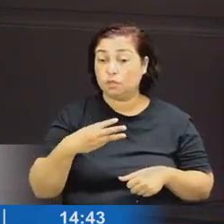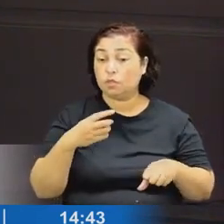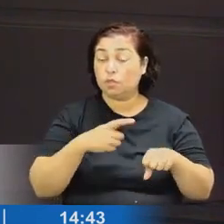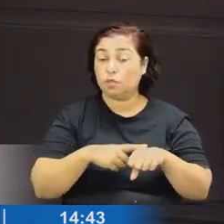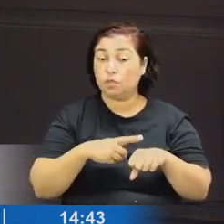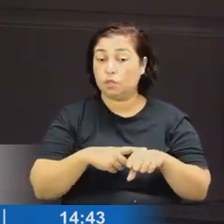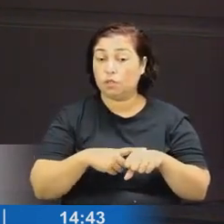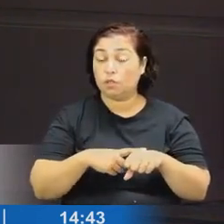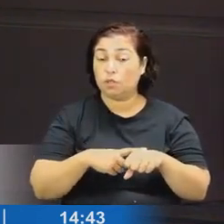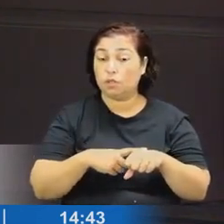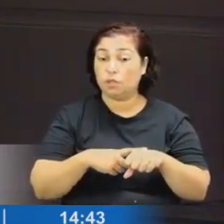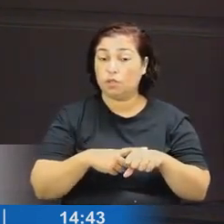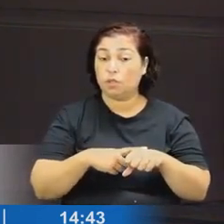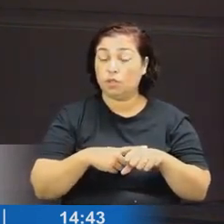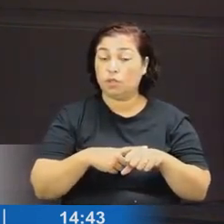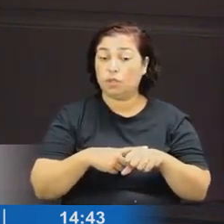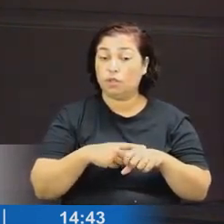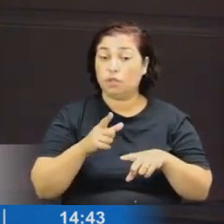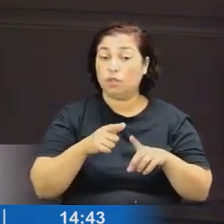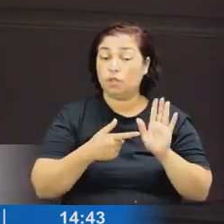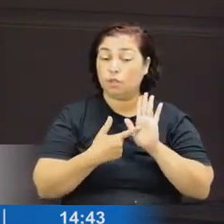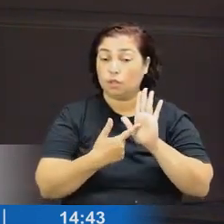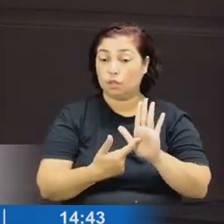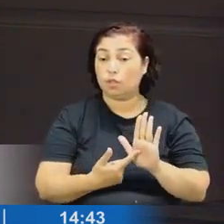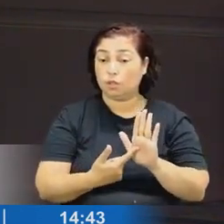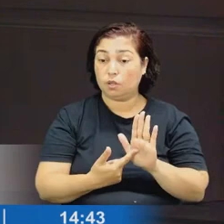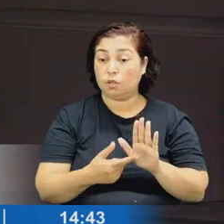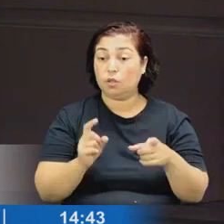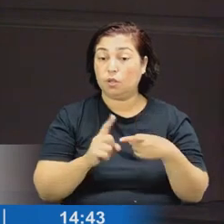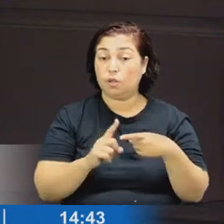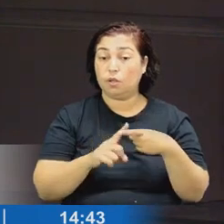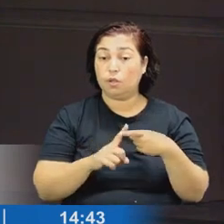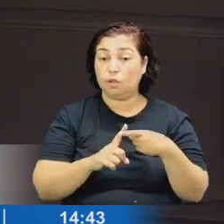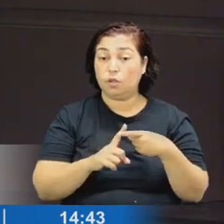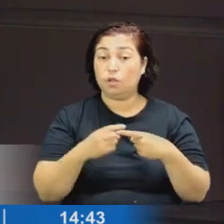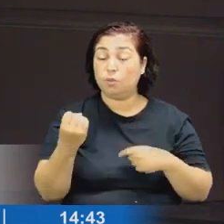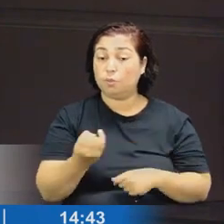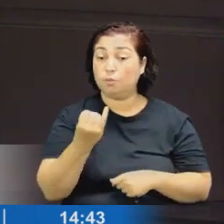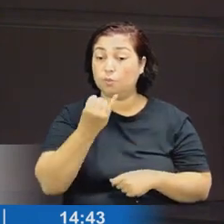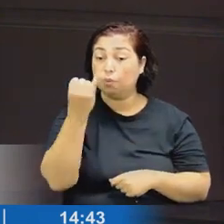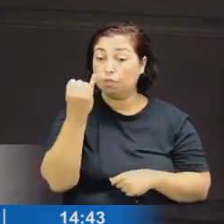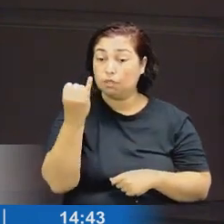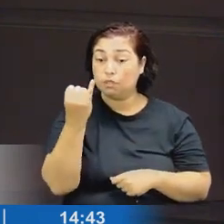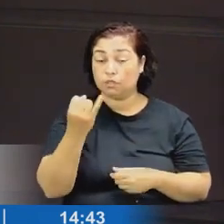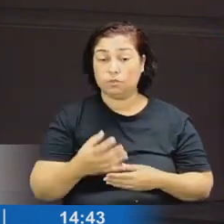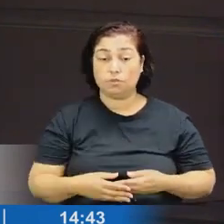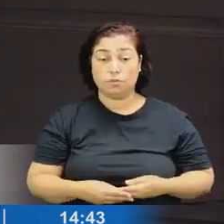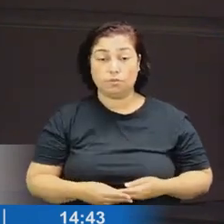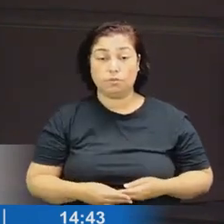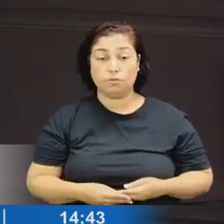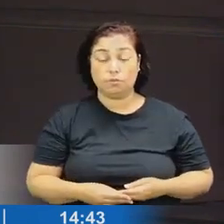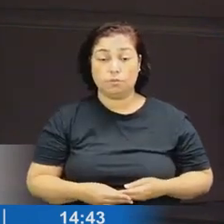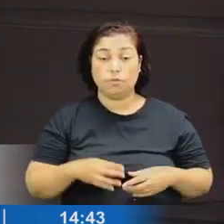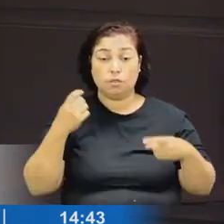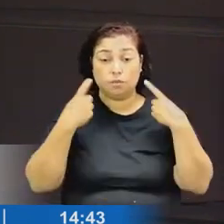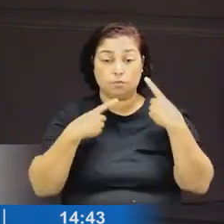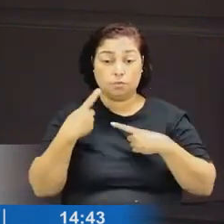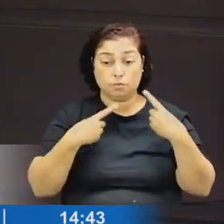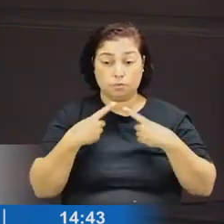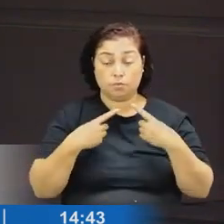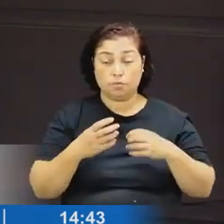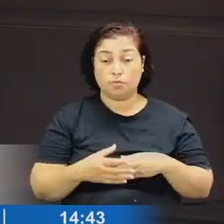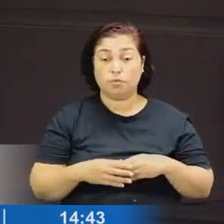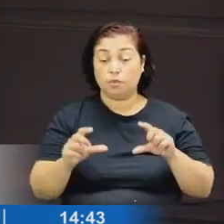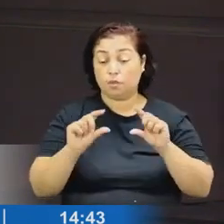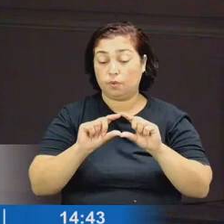três horas e meia nesse slide porque isso aqui é extremamente importante a política sendo aquela